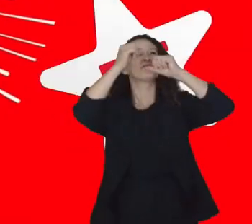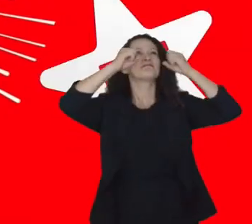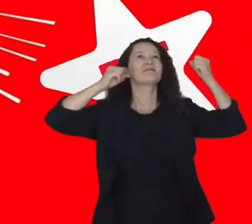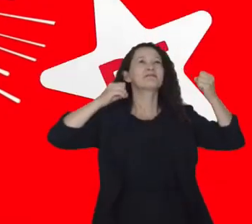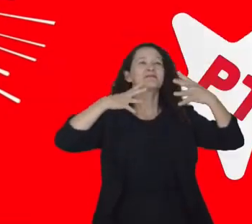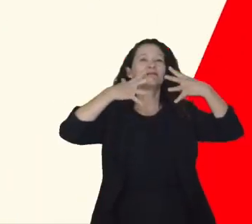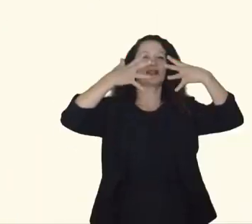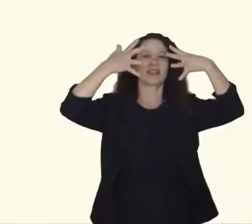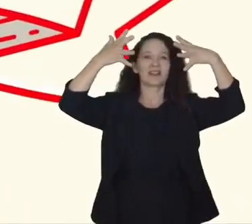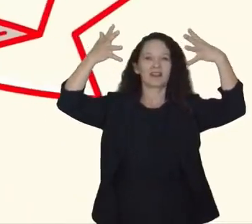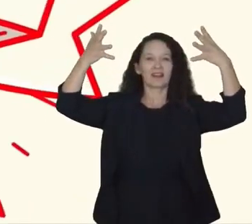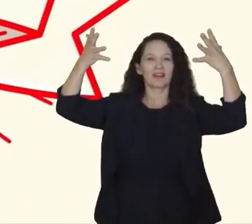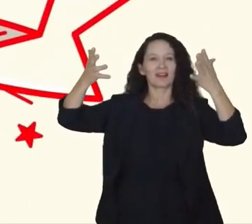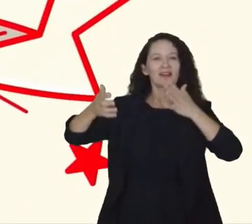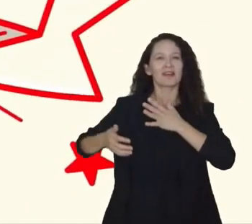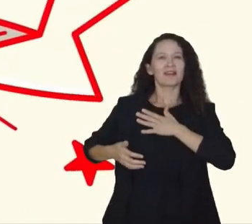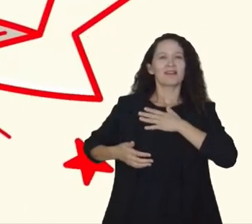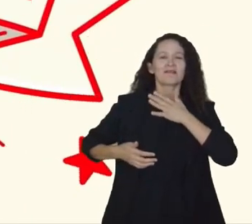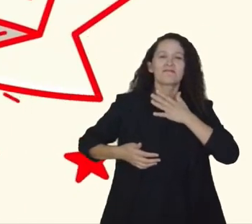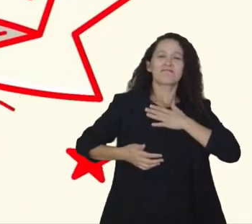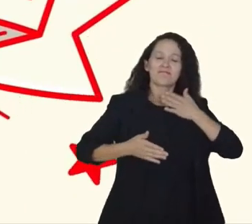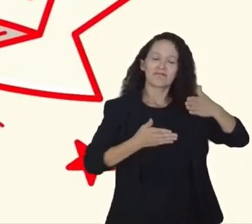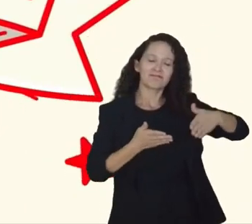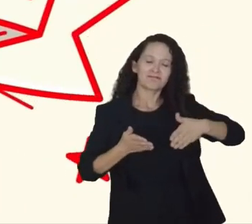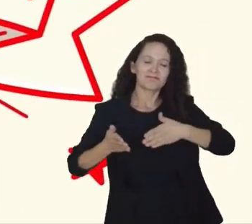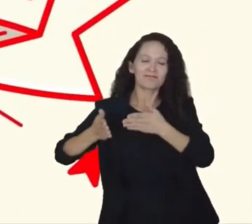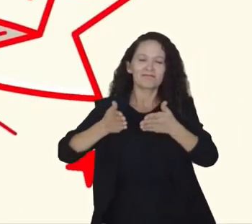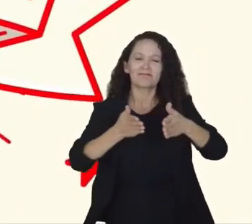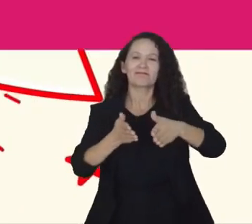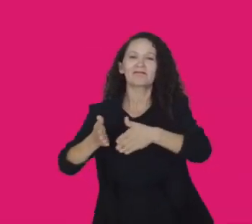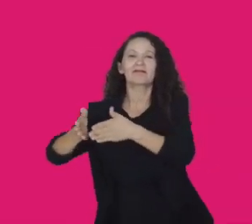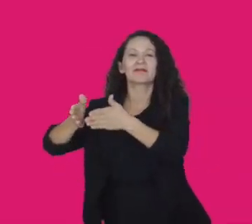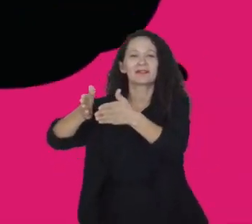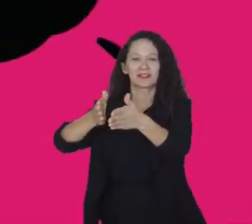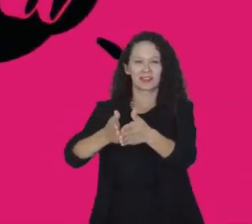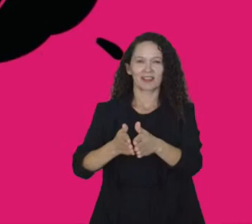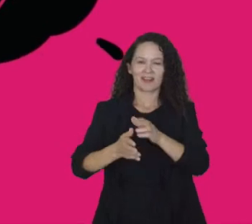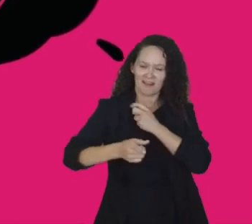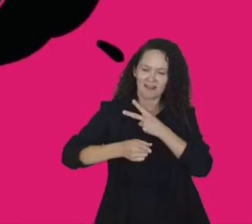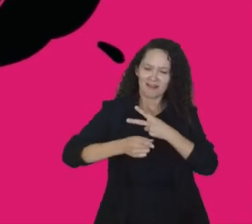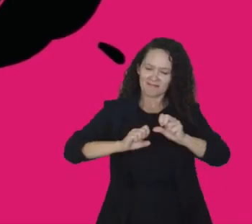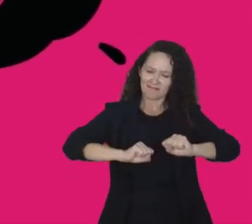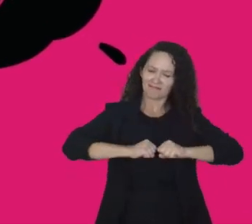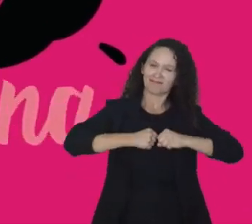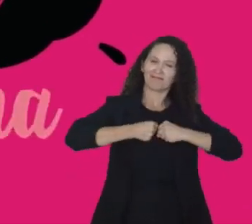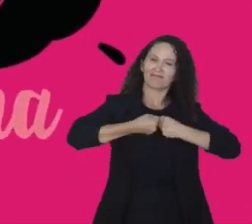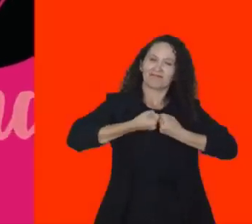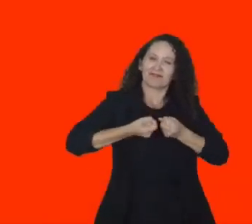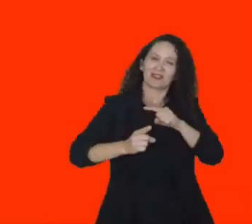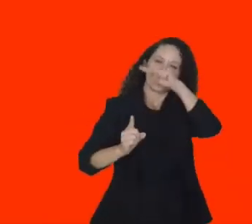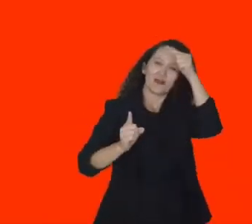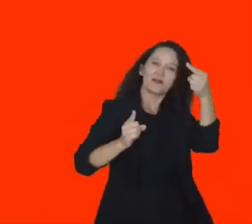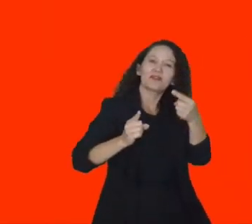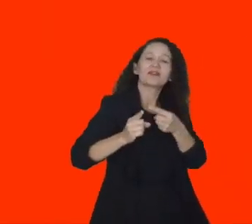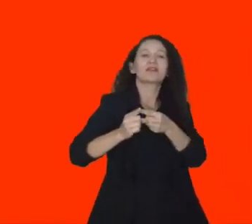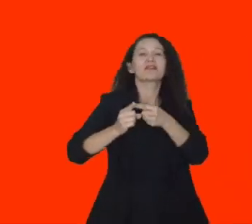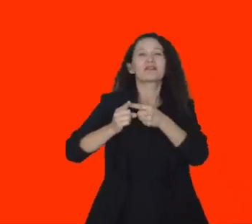ainda brilha, ela é quem vai me guiar. Ser guerreira é minha